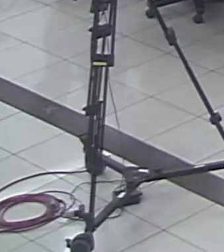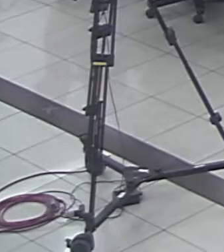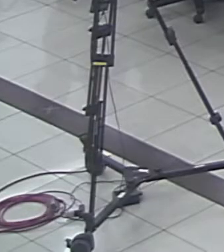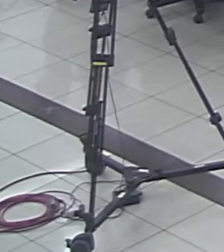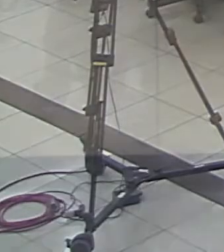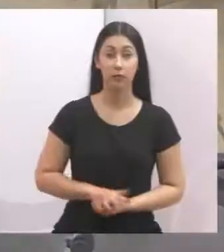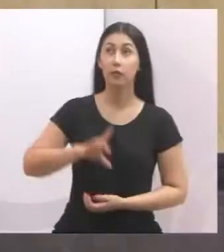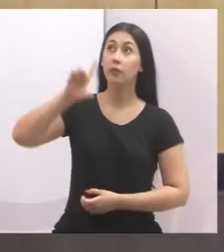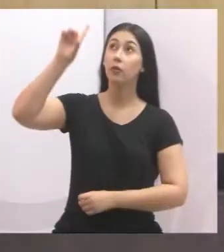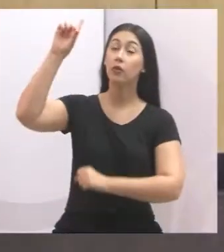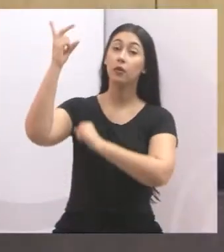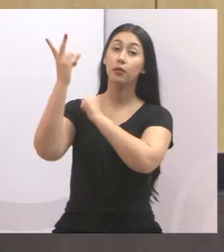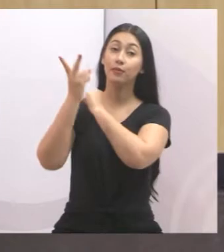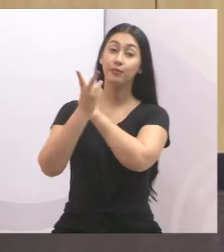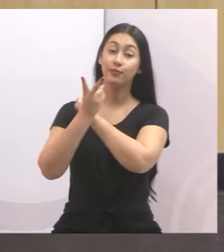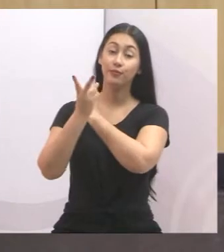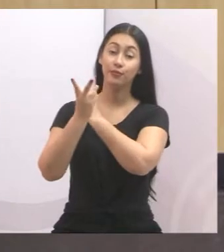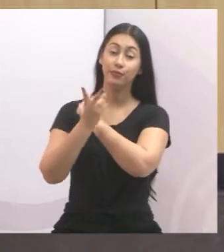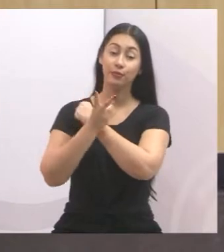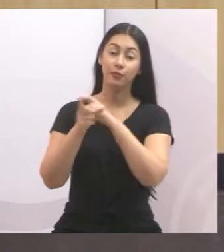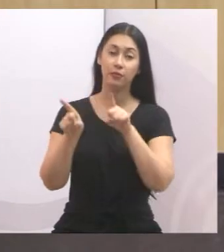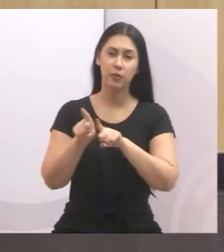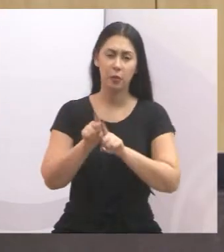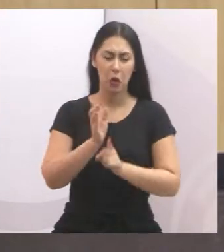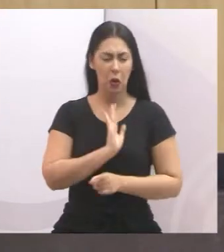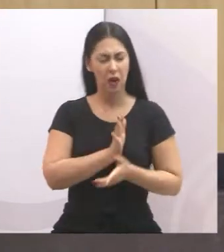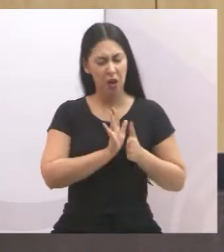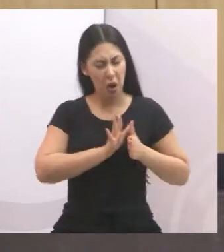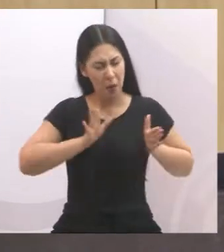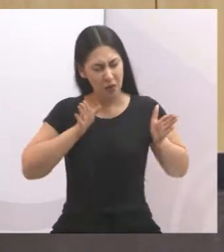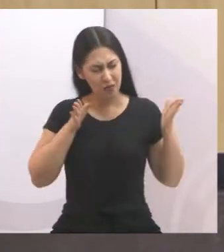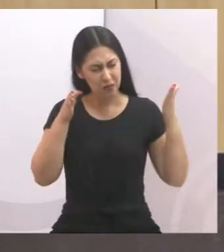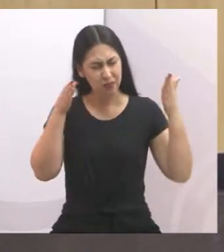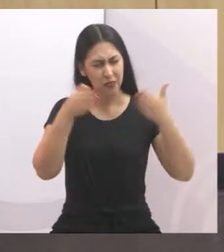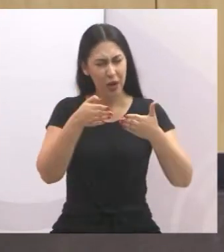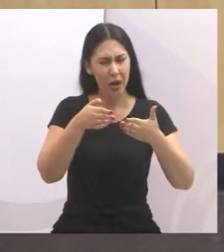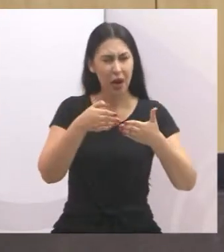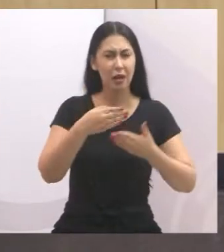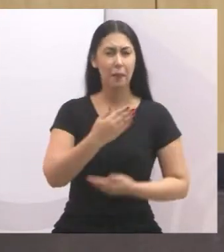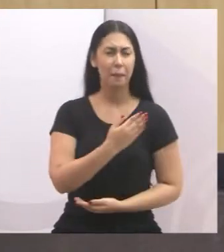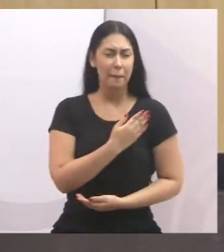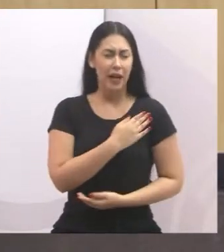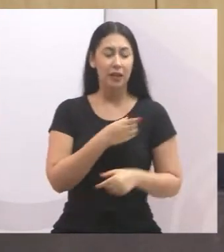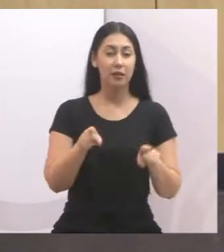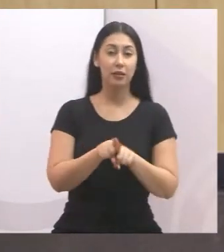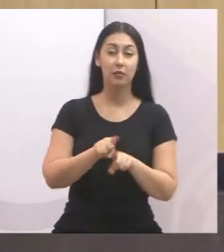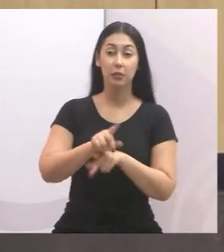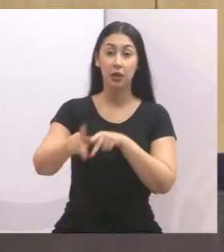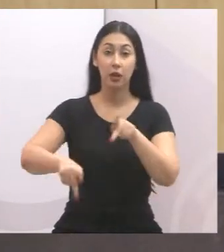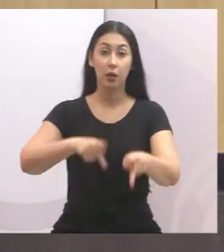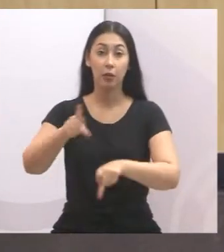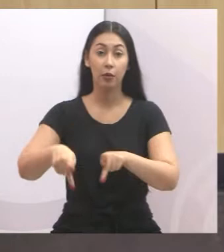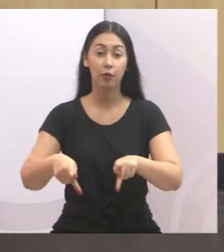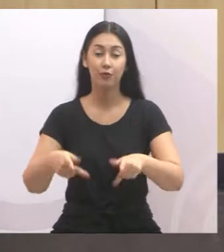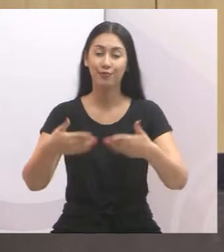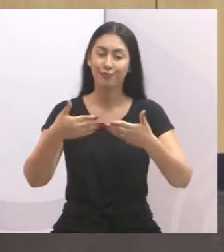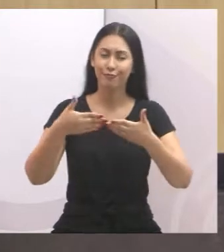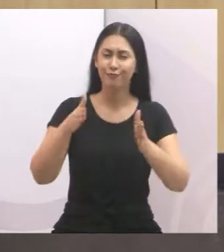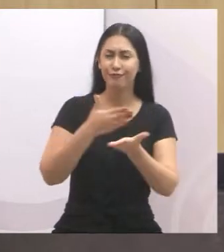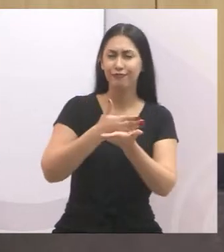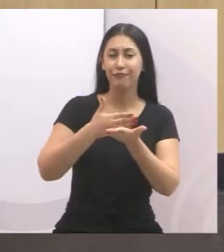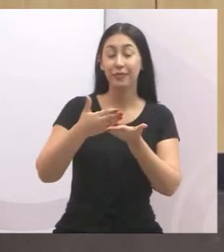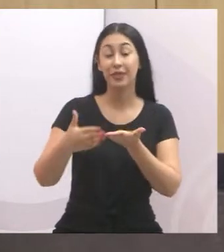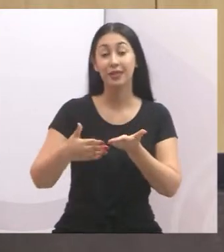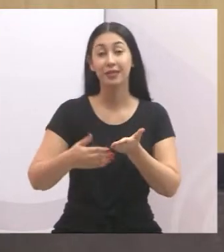Sob a proteção de Deus e com o coração inteiramente voltado para a pátria e para a comunidade a que servimos, declaro aberta